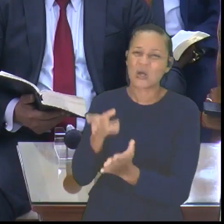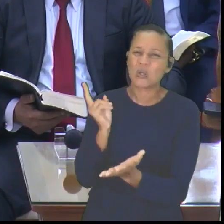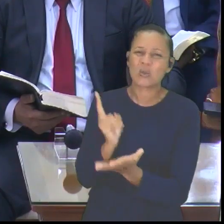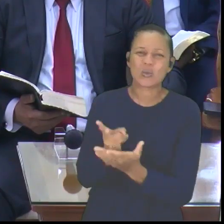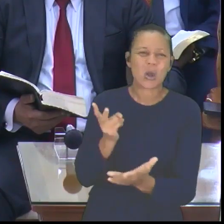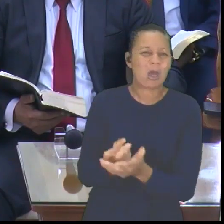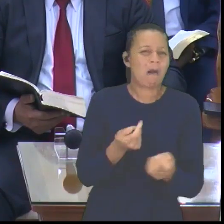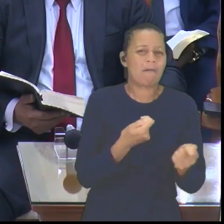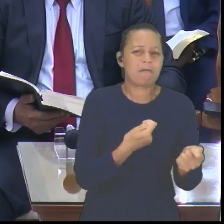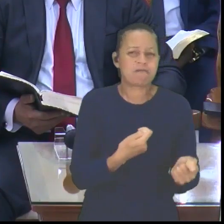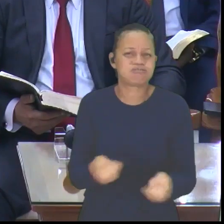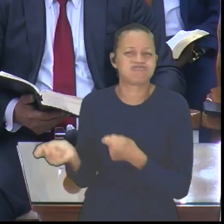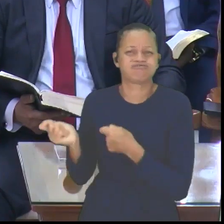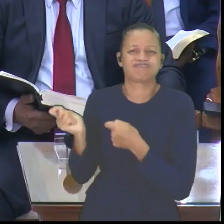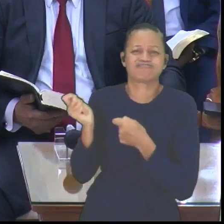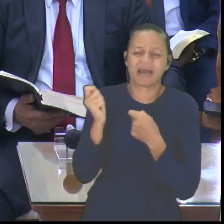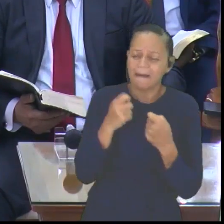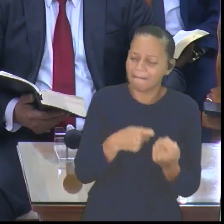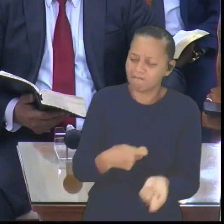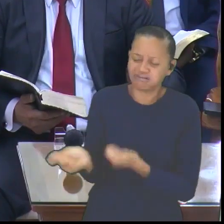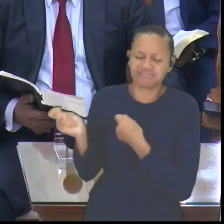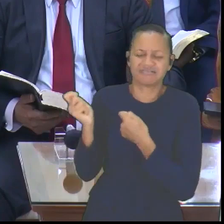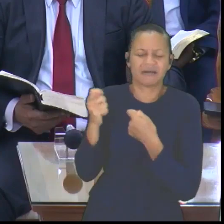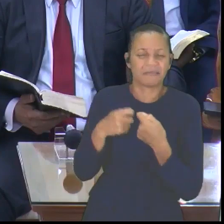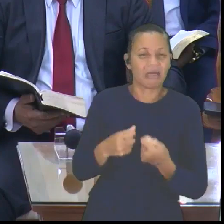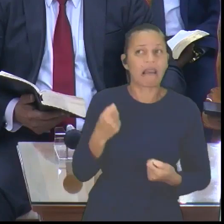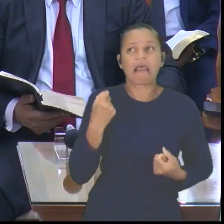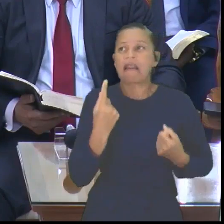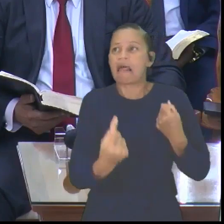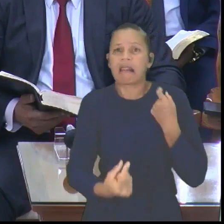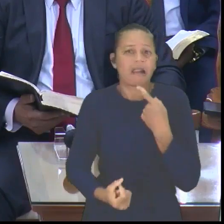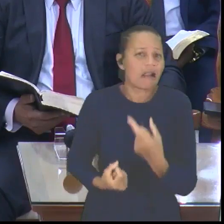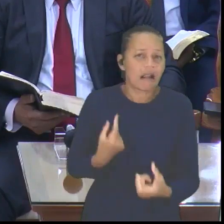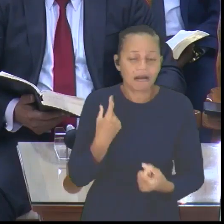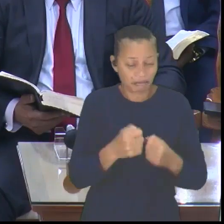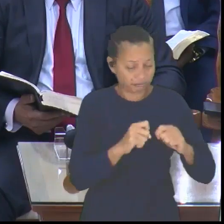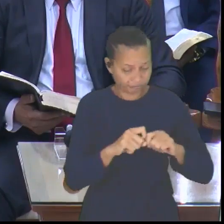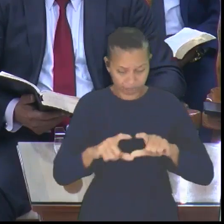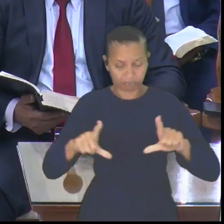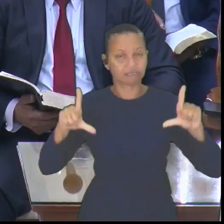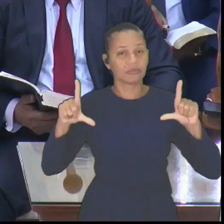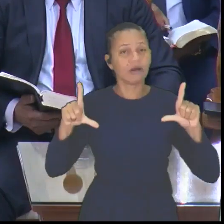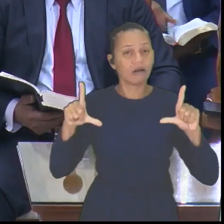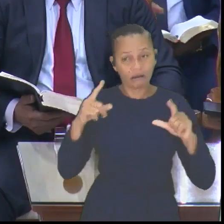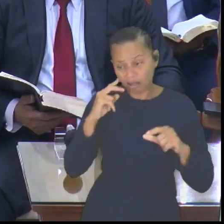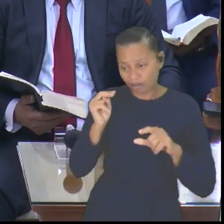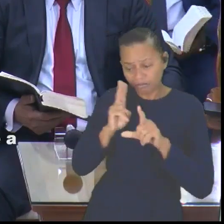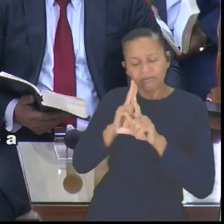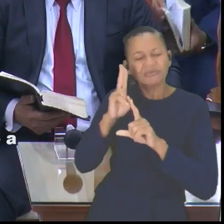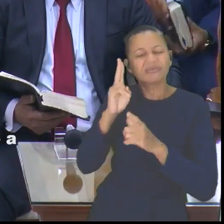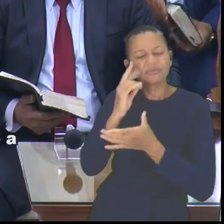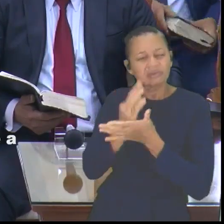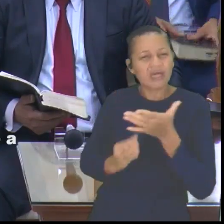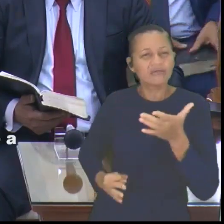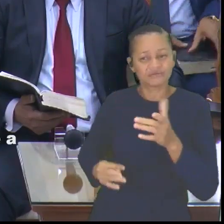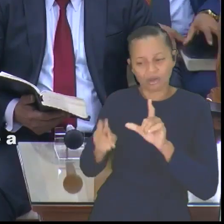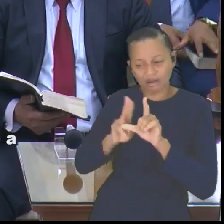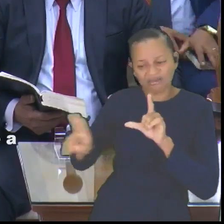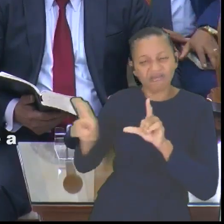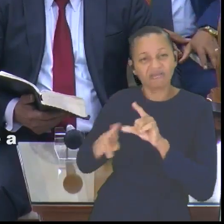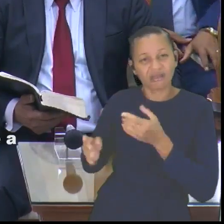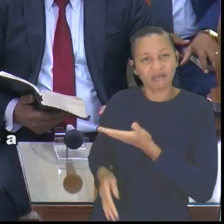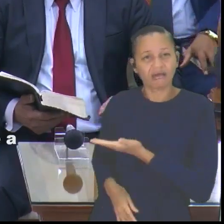igreja, que não era intercalada. Olha o texto em tela, bota o texto em tela, por gentileza. Diz que a igreja fazia o que,